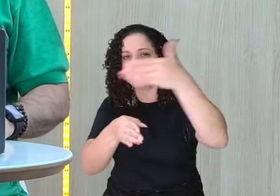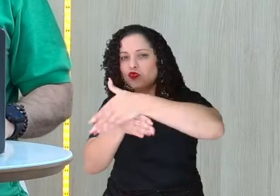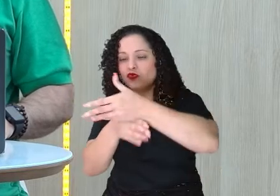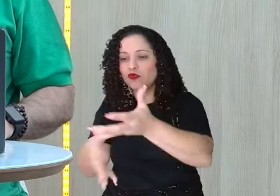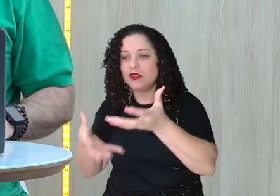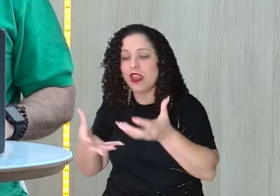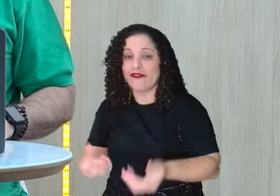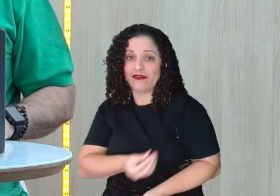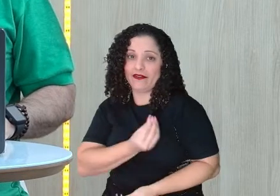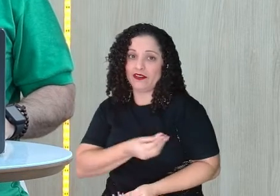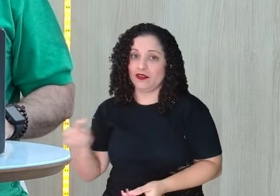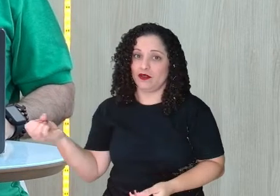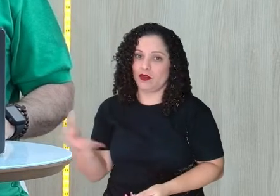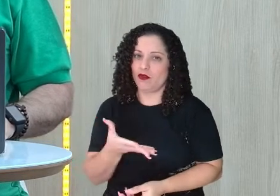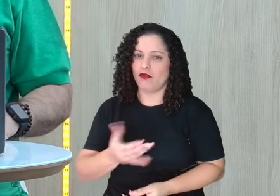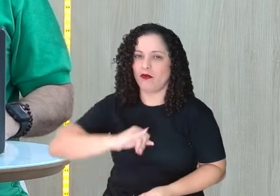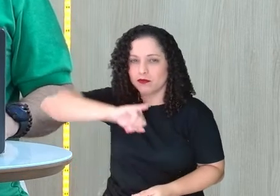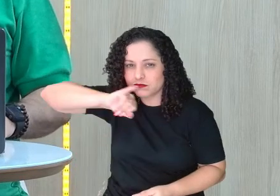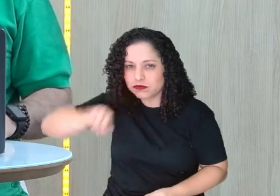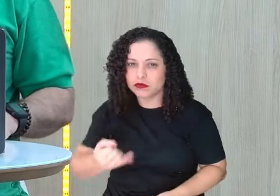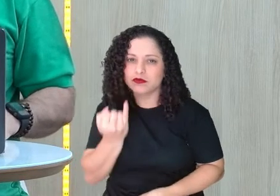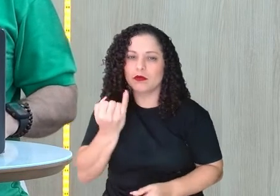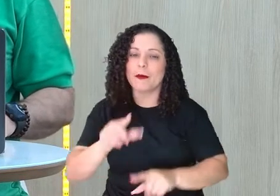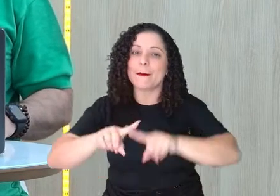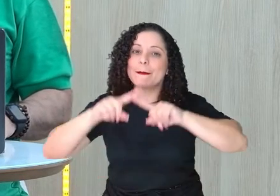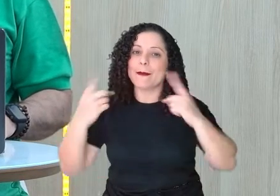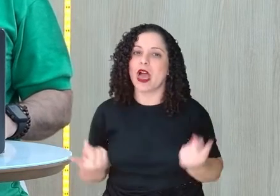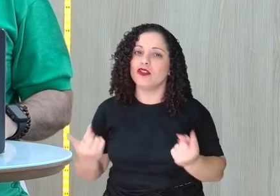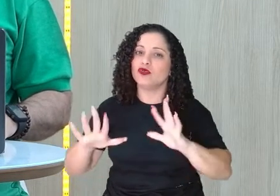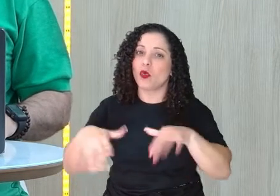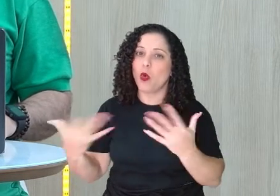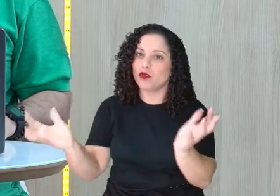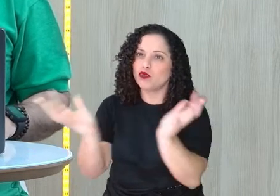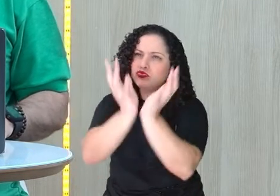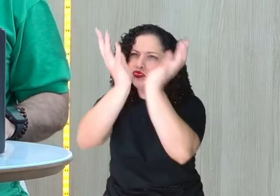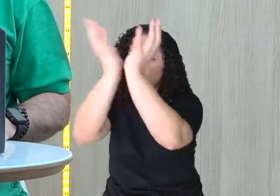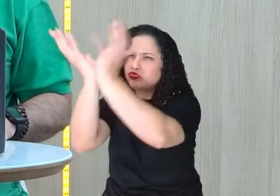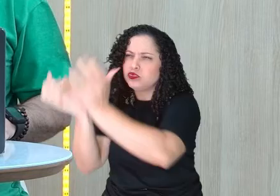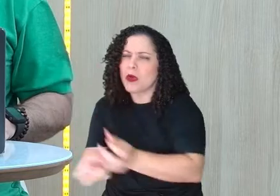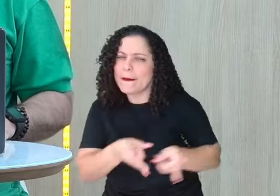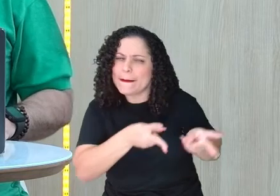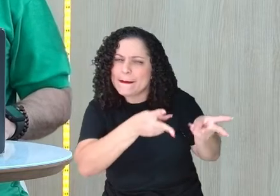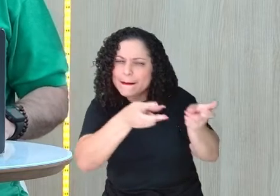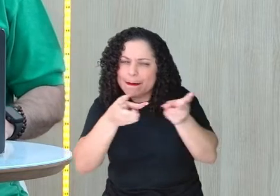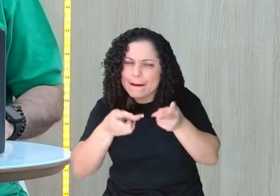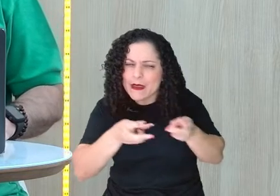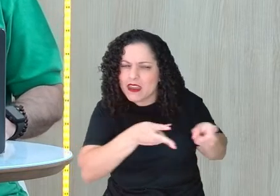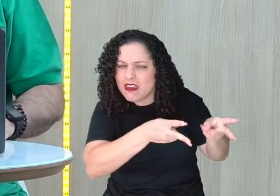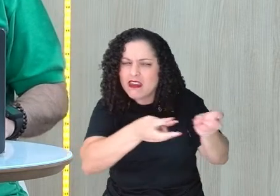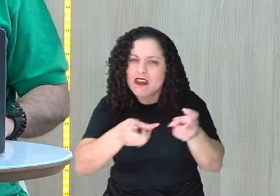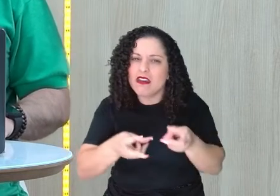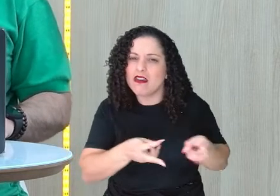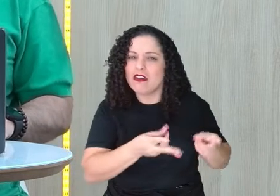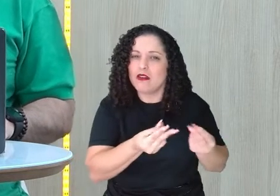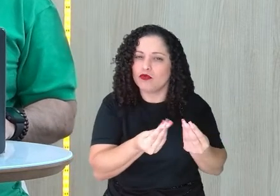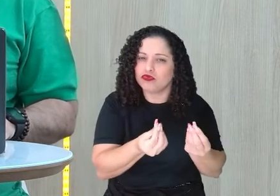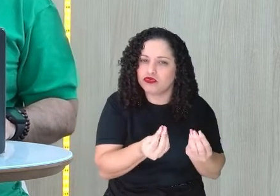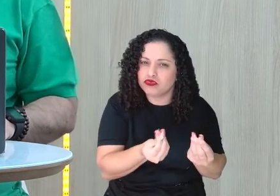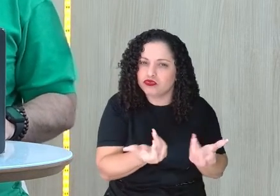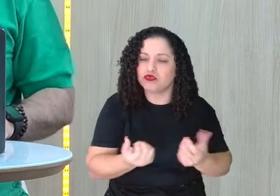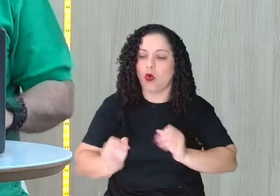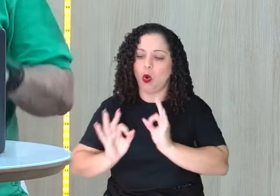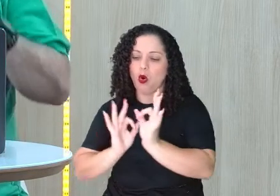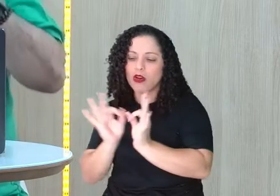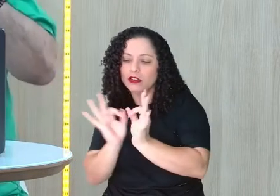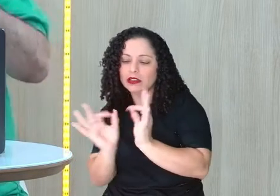vida, mas no momento que essas colônias, né, começam a se encaminhar, a se